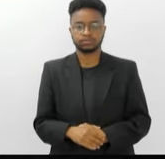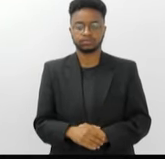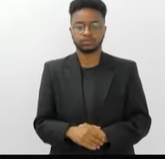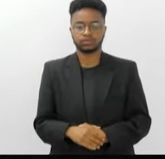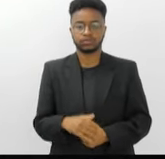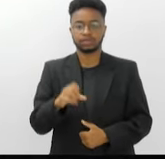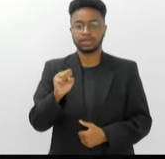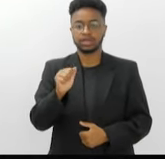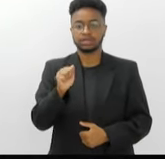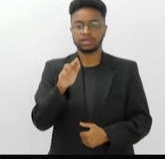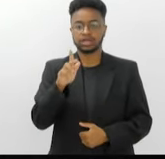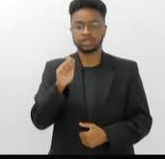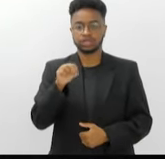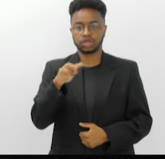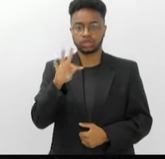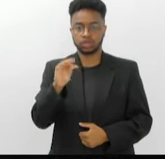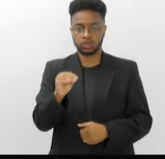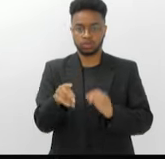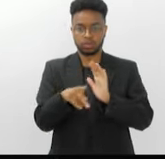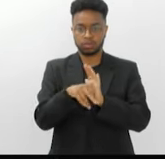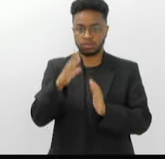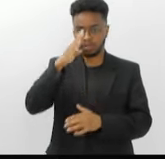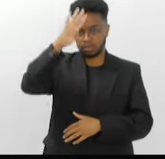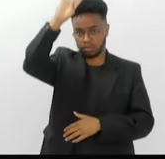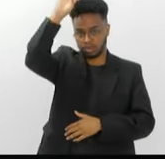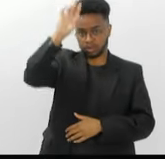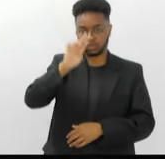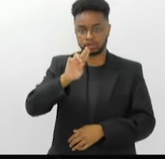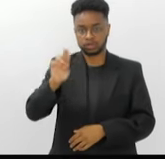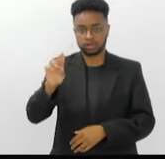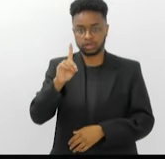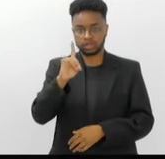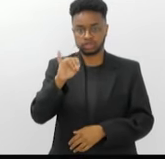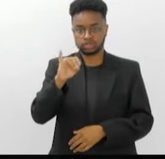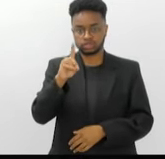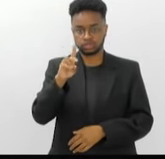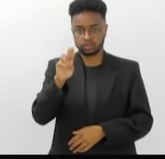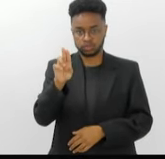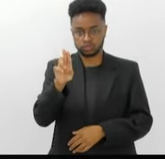sargento dos bombeiros, chamado Didu,